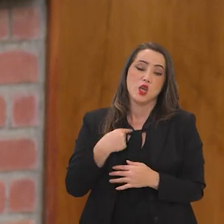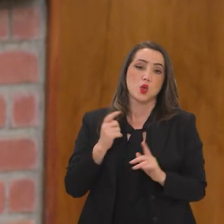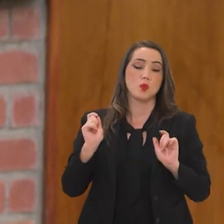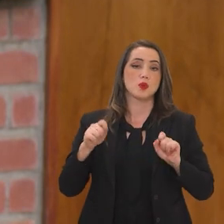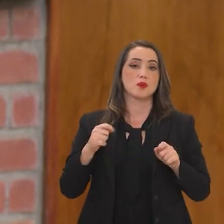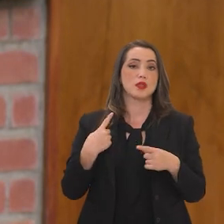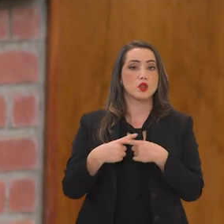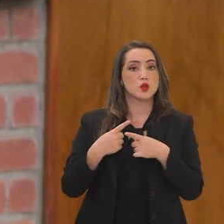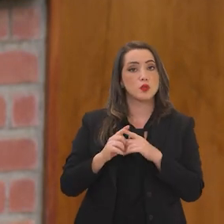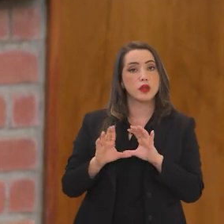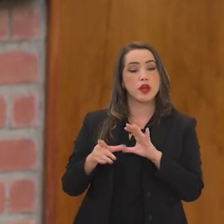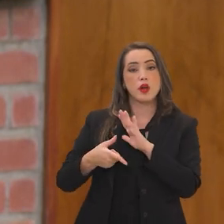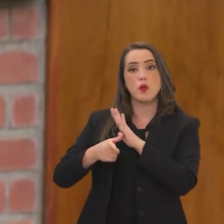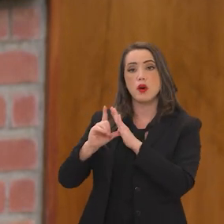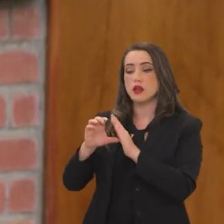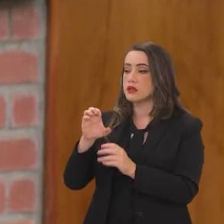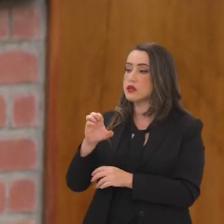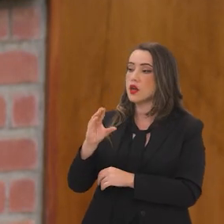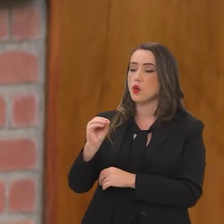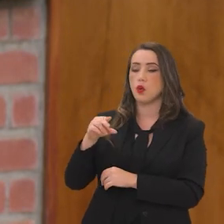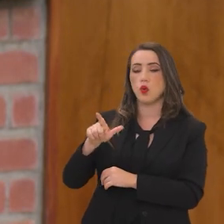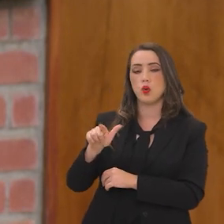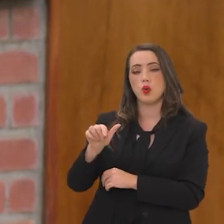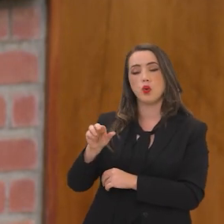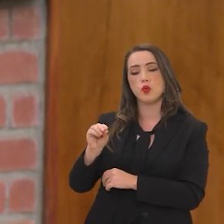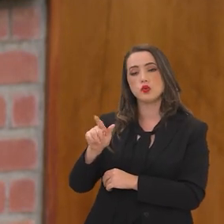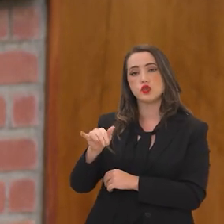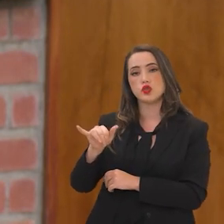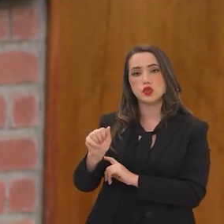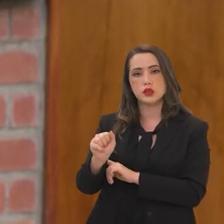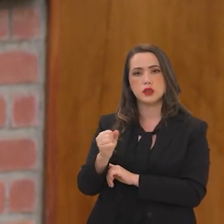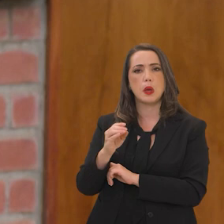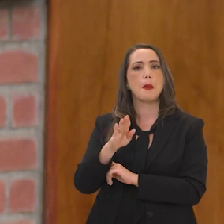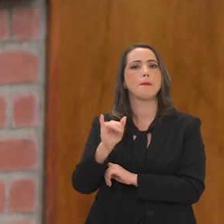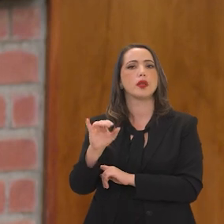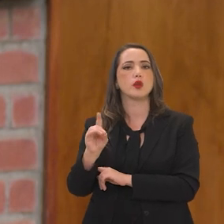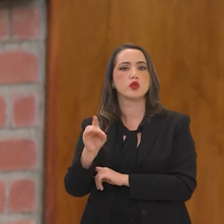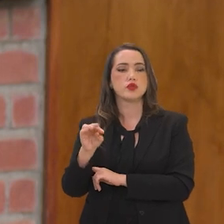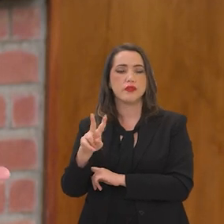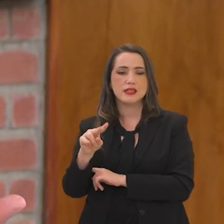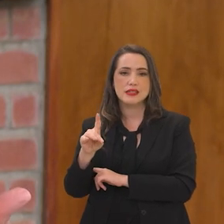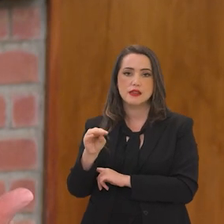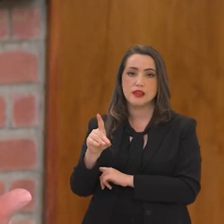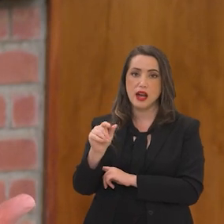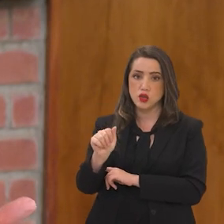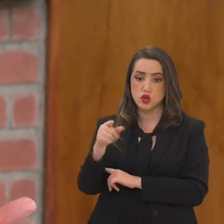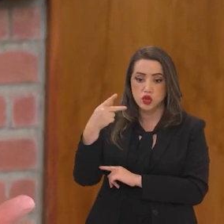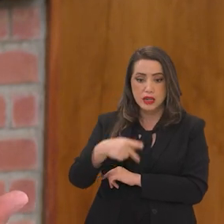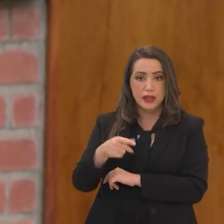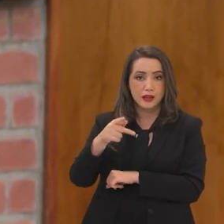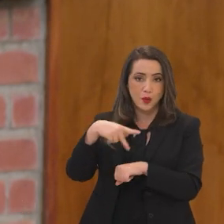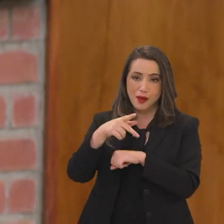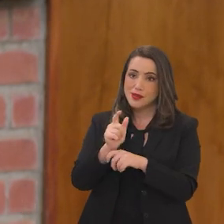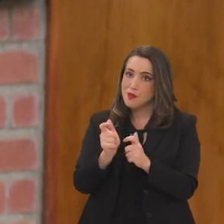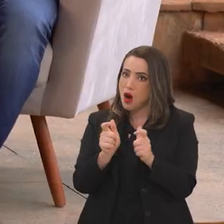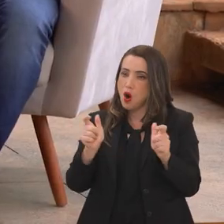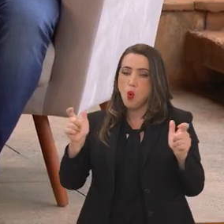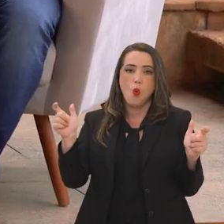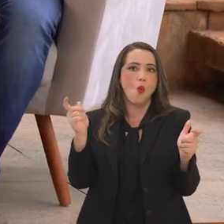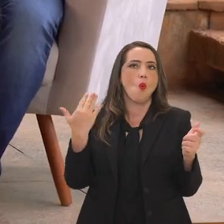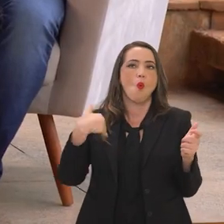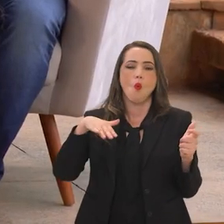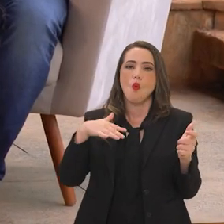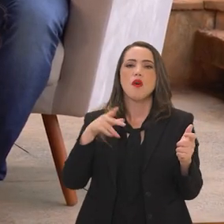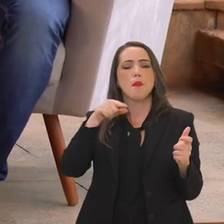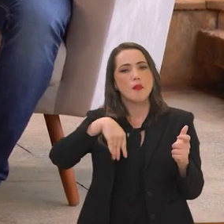tenho uma vantagem por vir da área de Ecologia de biologia de biodiversidade né o trabalho no país Meca diverso Então acho que eu tenho